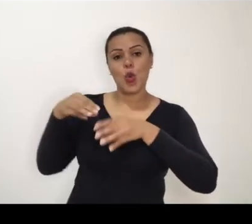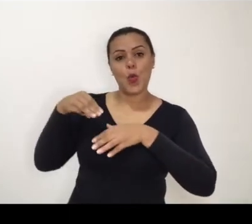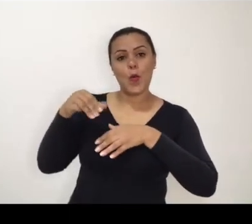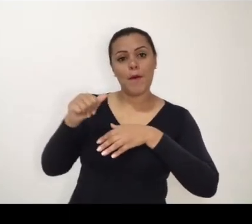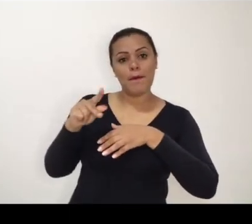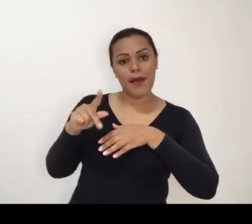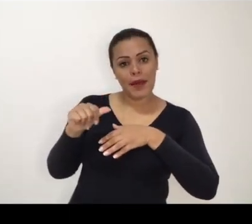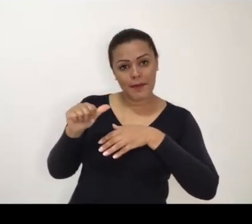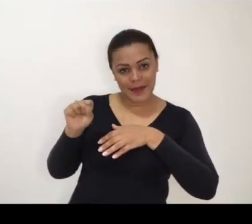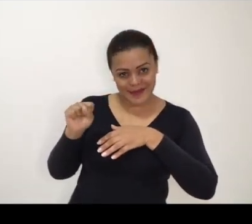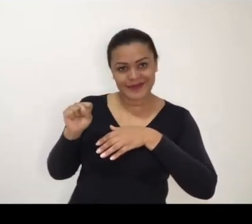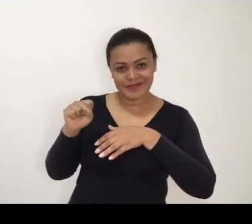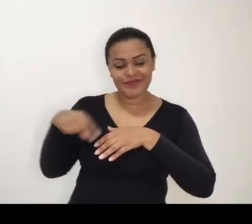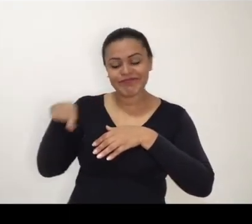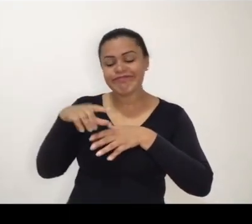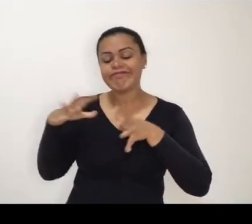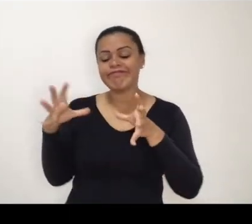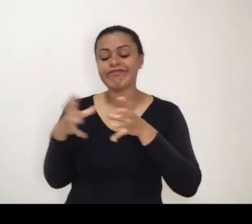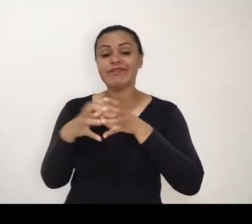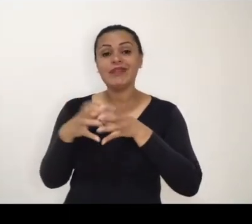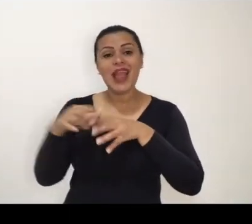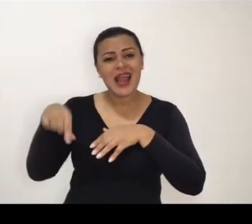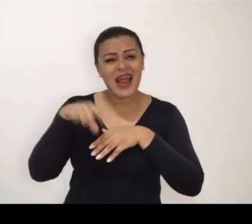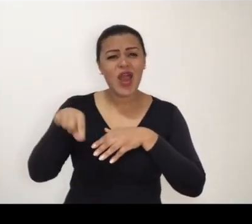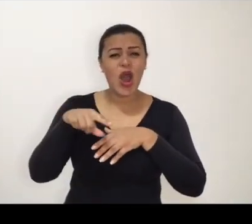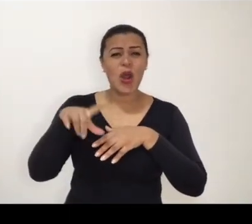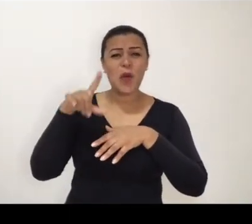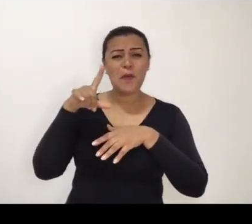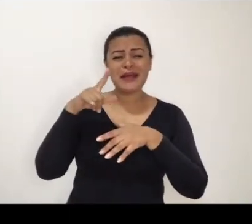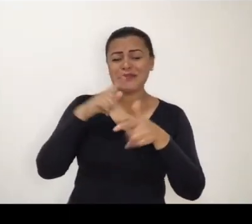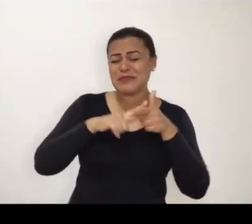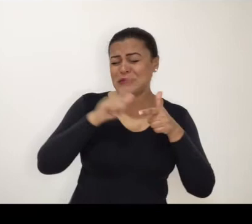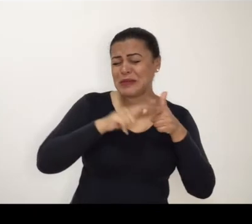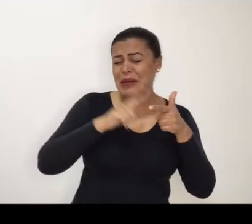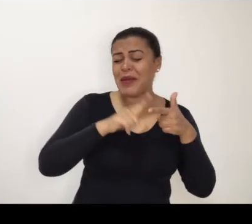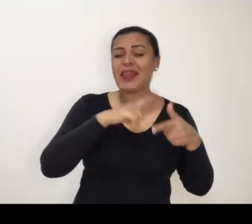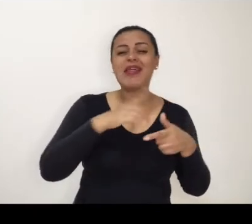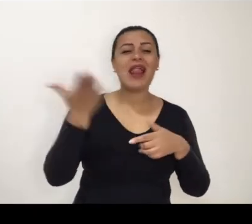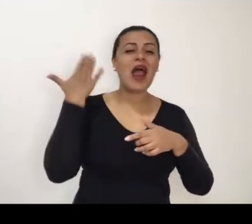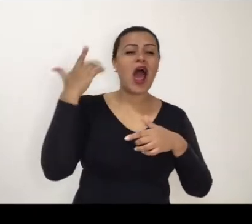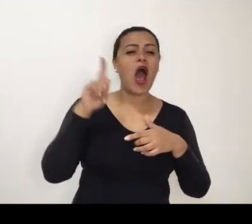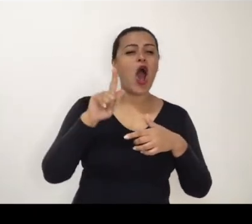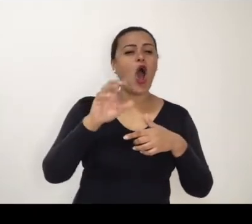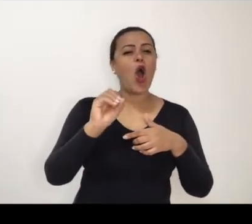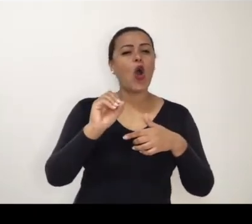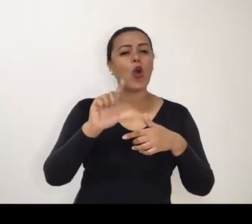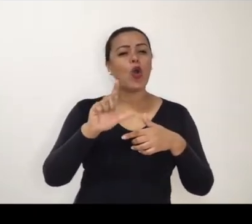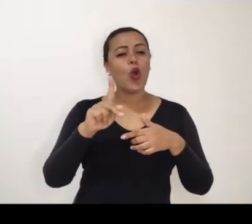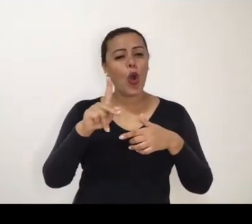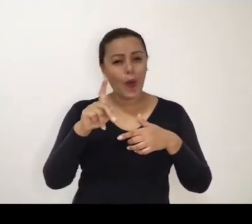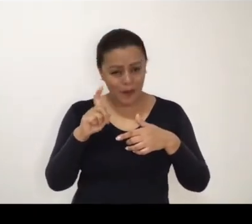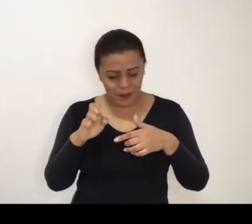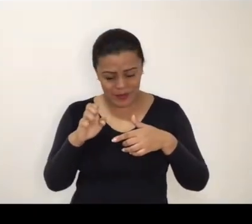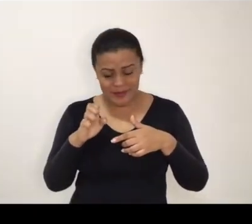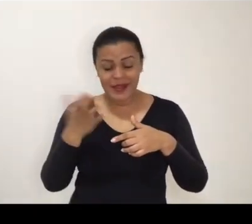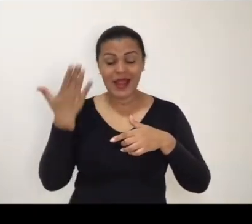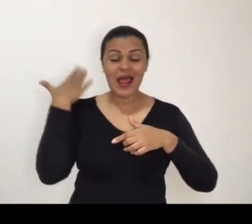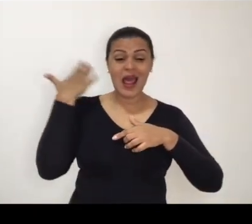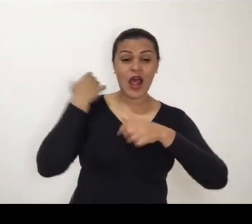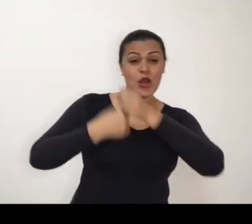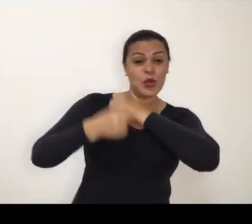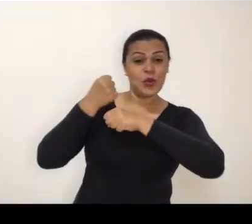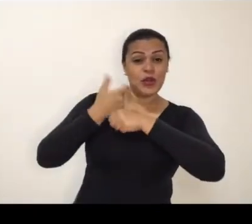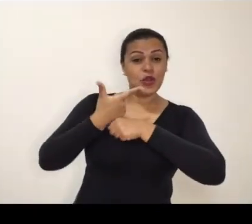exatamente um dos momentos assim mais críticos da política, que foi o golpe, e que, tipo, em 2013 as pessoas